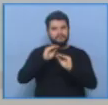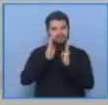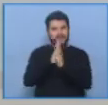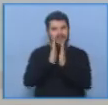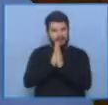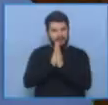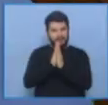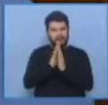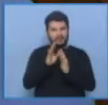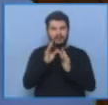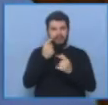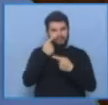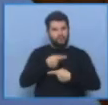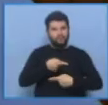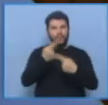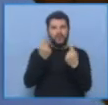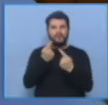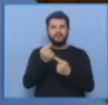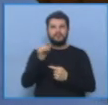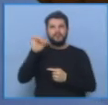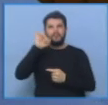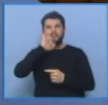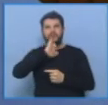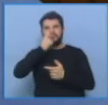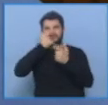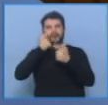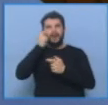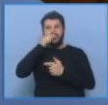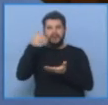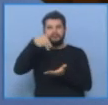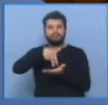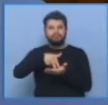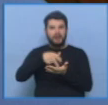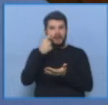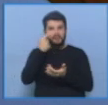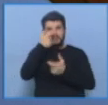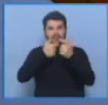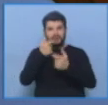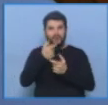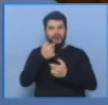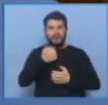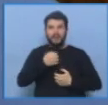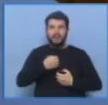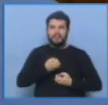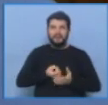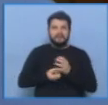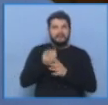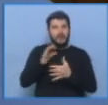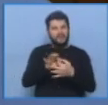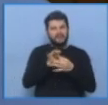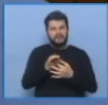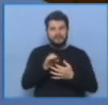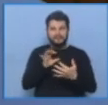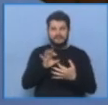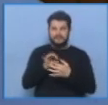justamente se exporá os bispos presentes às experiências das vítimas, para que possam também gerar uma relação de